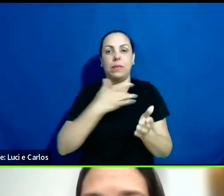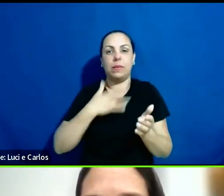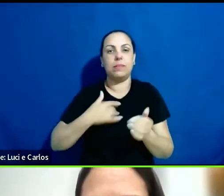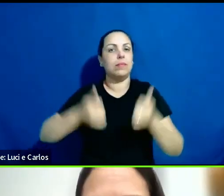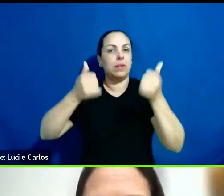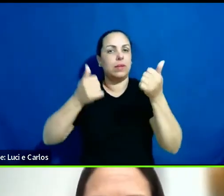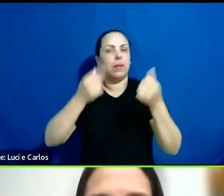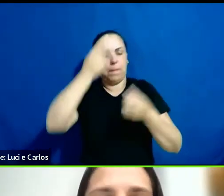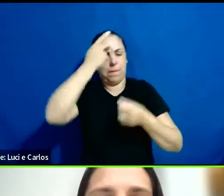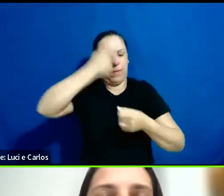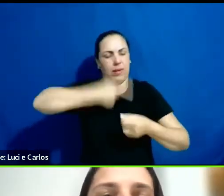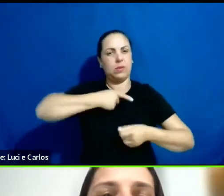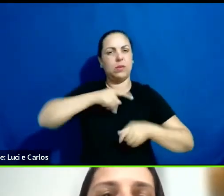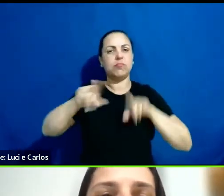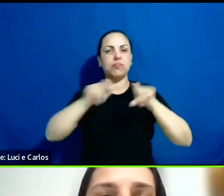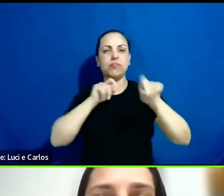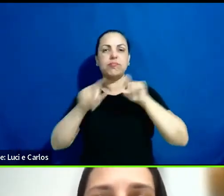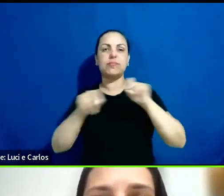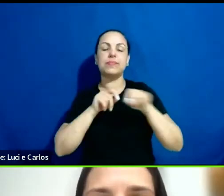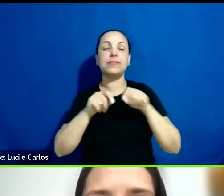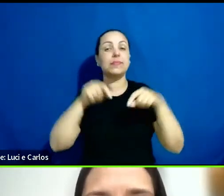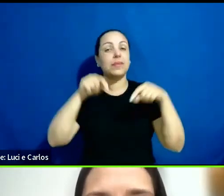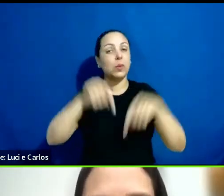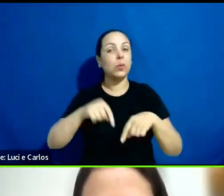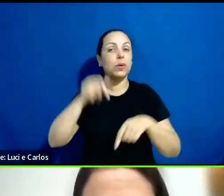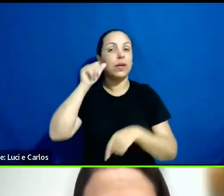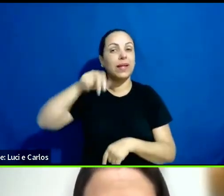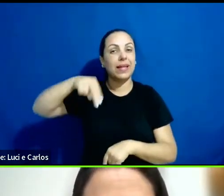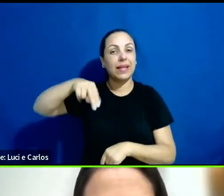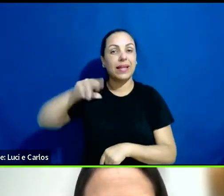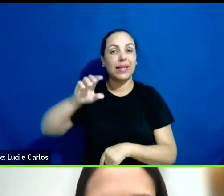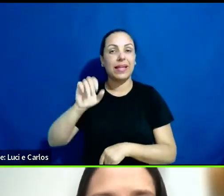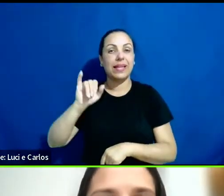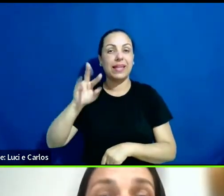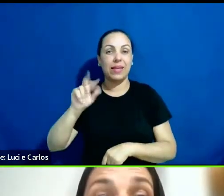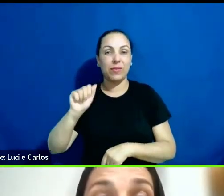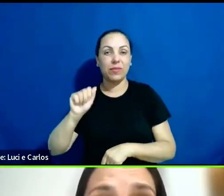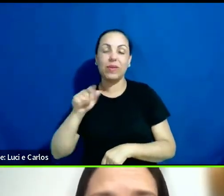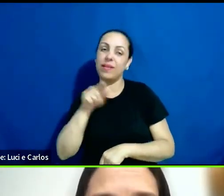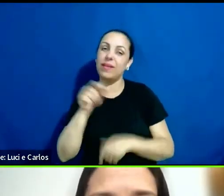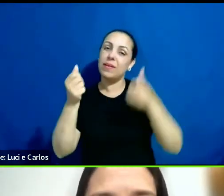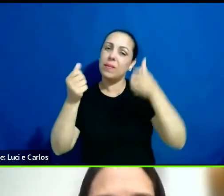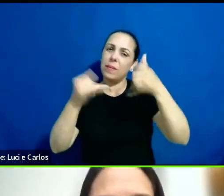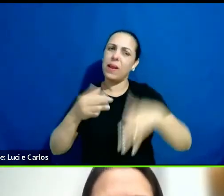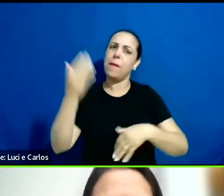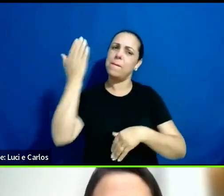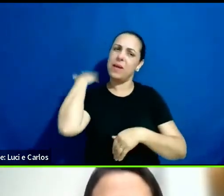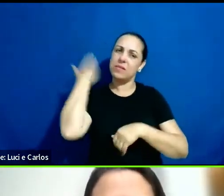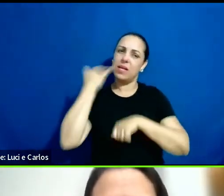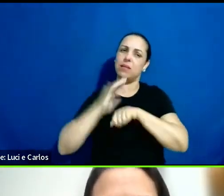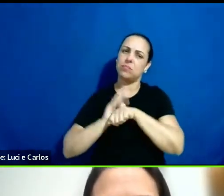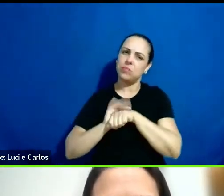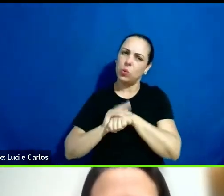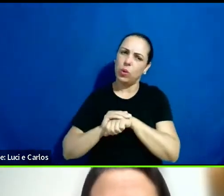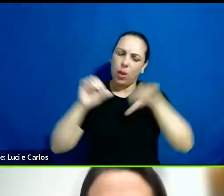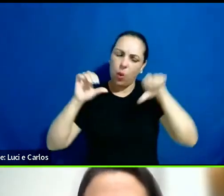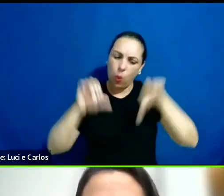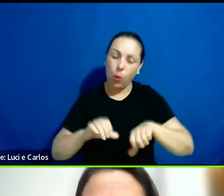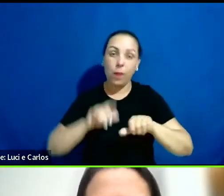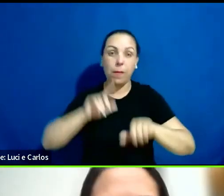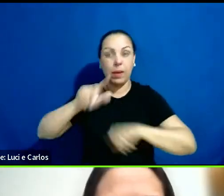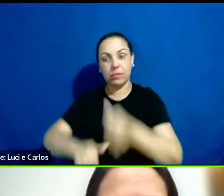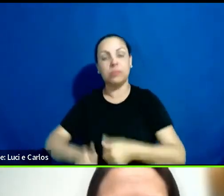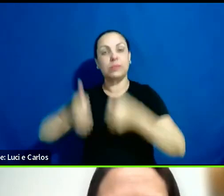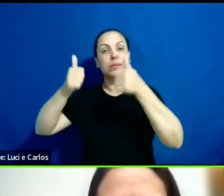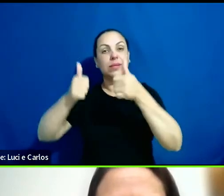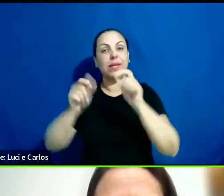domínio próprio, né? Então, a Neiva vai compartilhar um pouquinho com a gente essa mudança que ela fez na vida dela. Boa noite, Neiva,